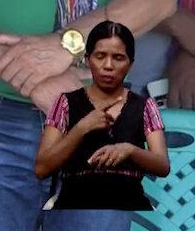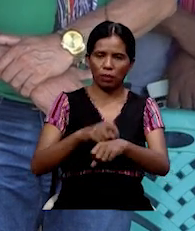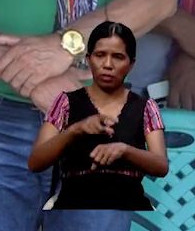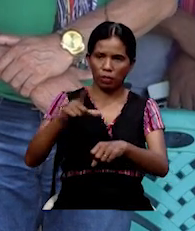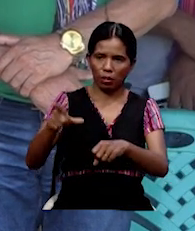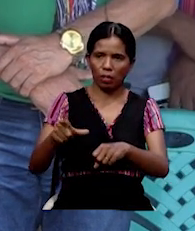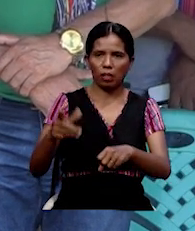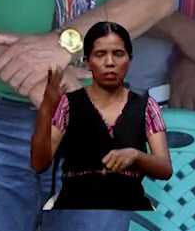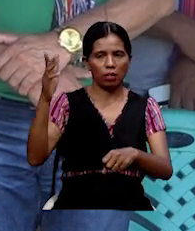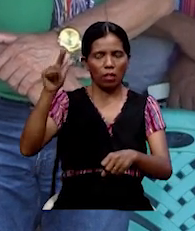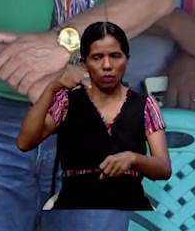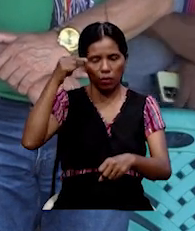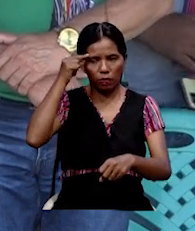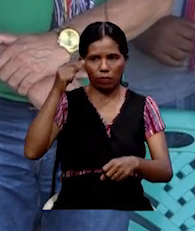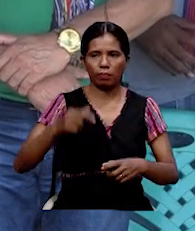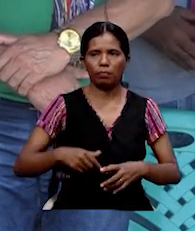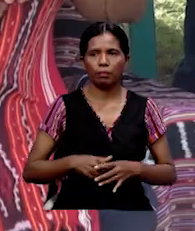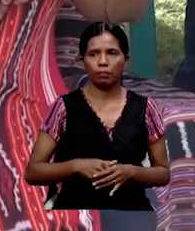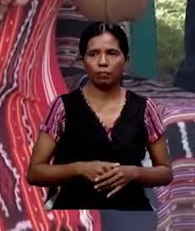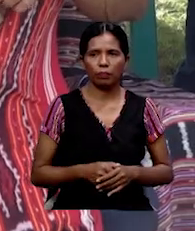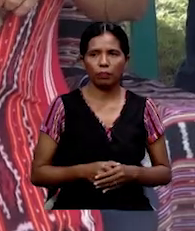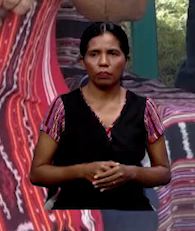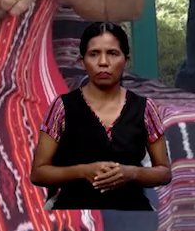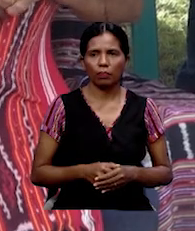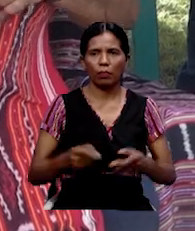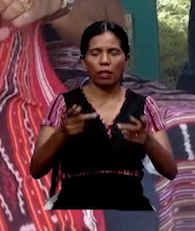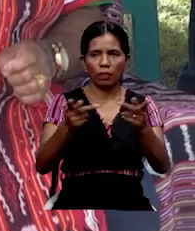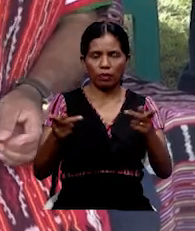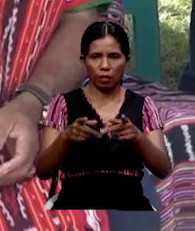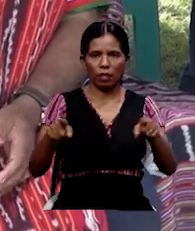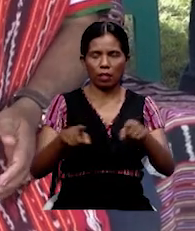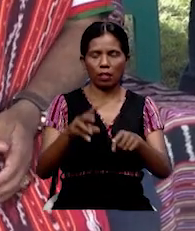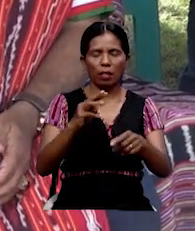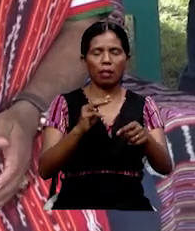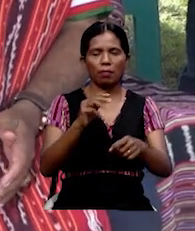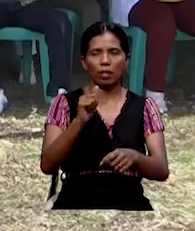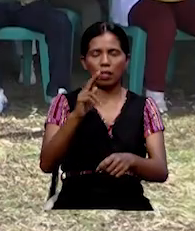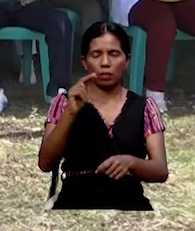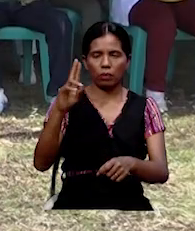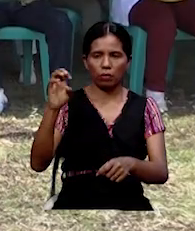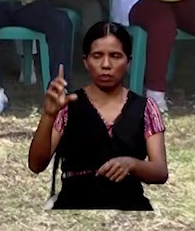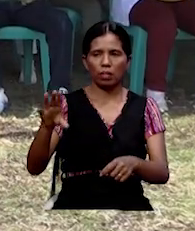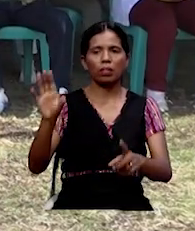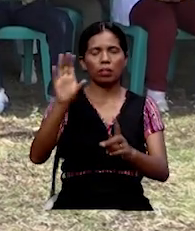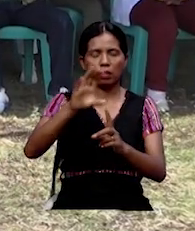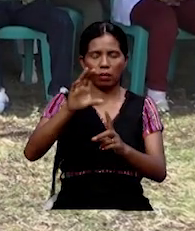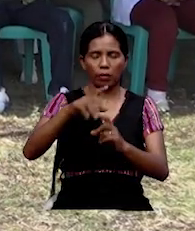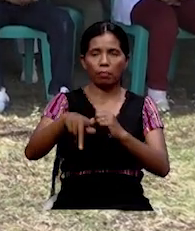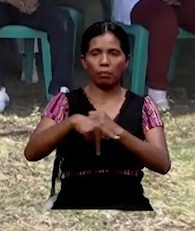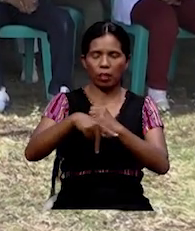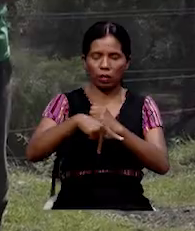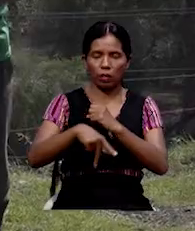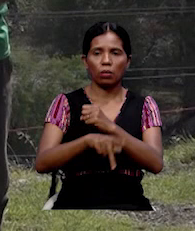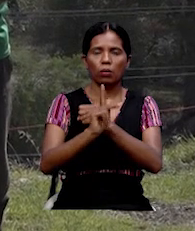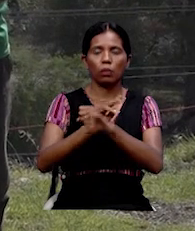nós e a governo. E a Fátima Nessan, Manuel Gonzaga Sarmento, coordenador Partido Kuntu, município